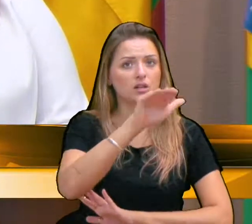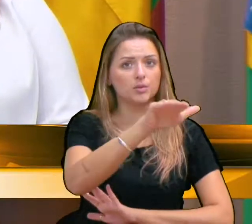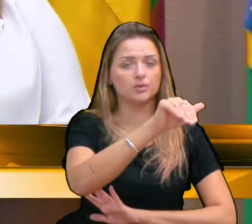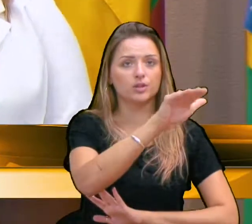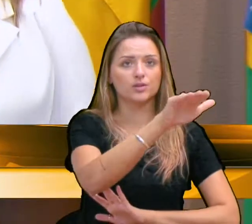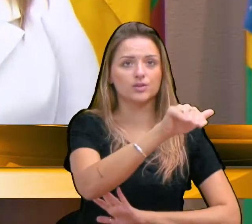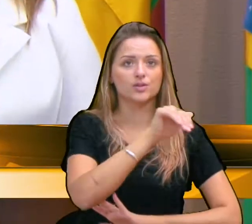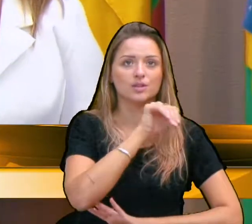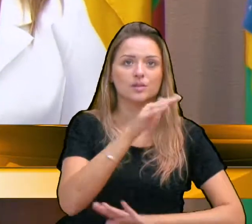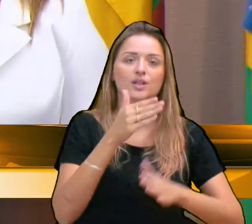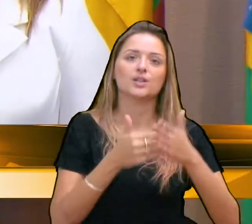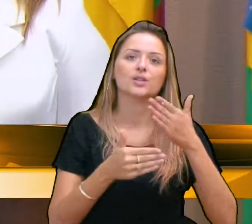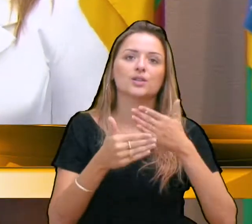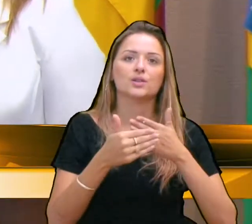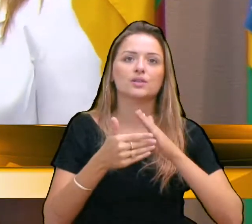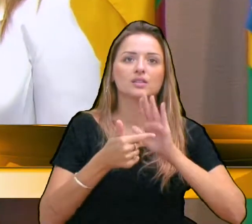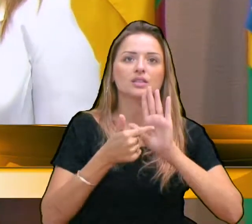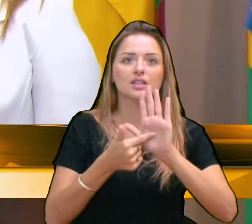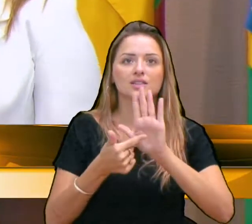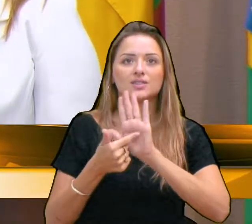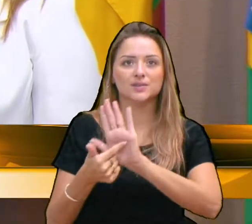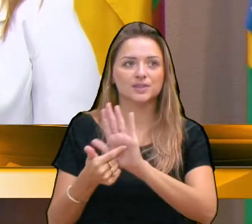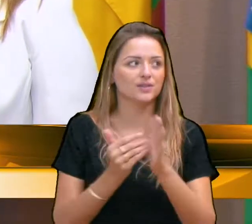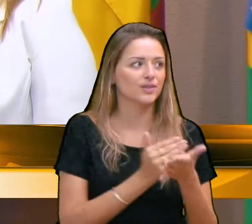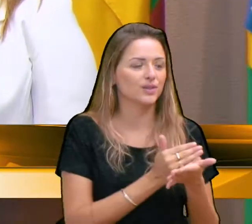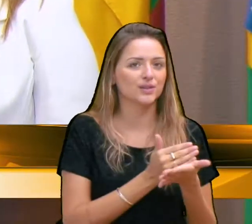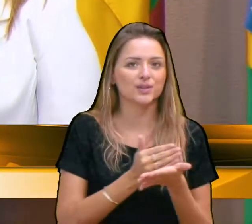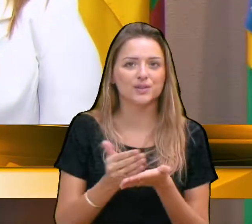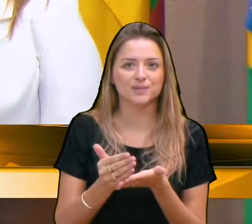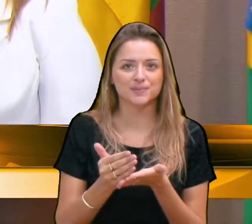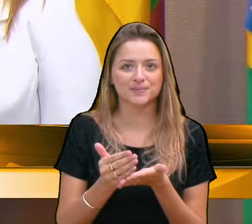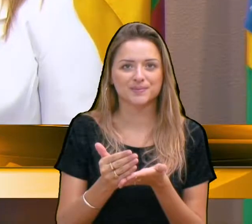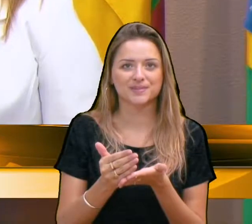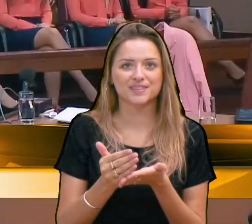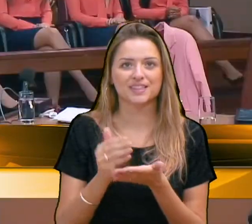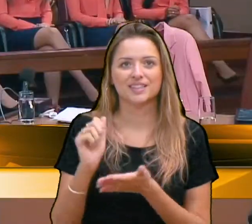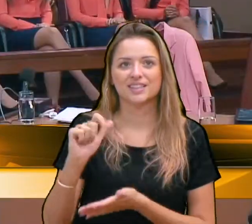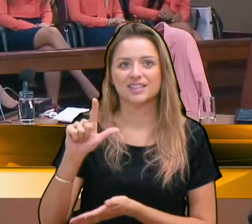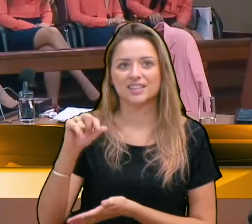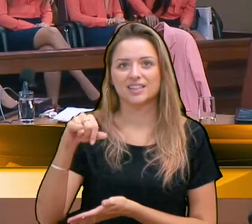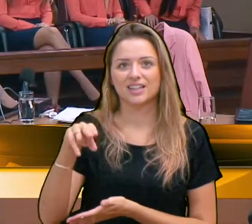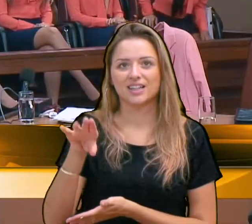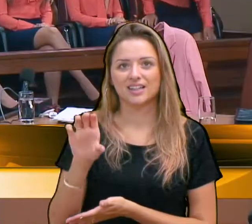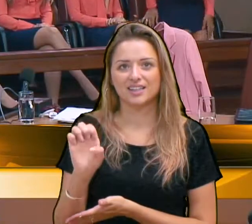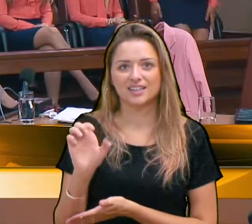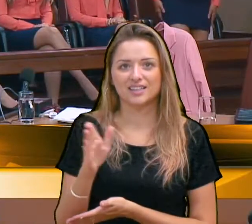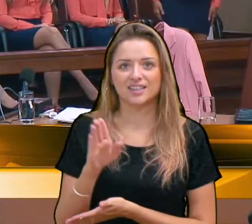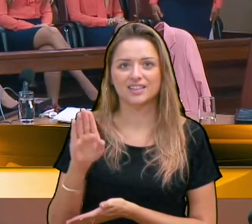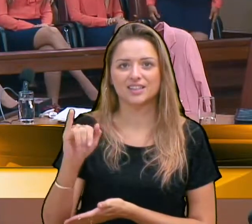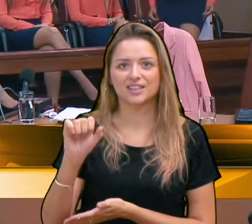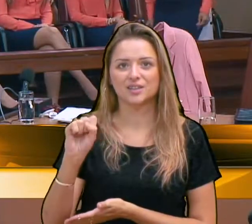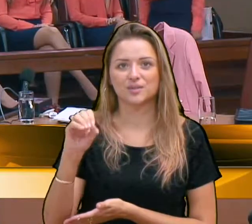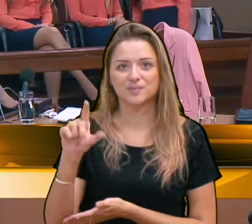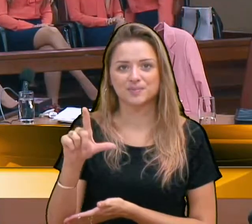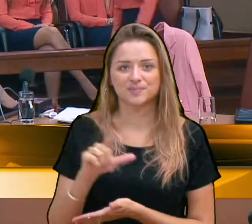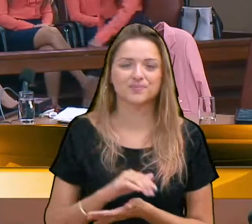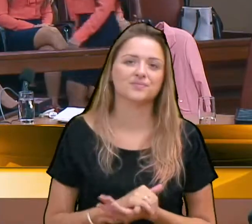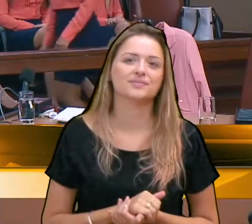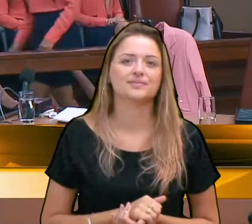se apresentam. Isso mesmo, vou começar a chamá-las. Aline da Costa Mesomo.